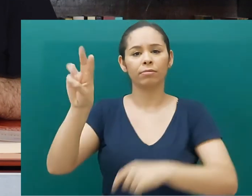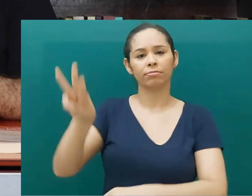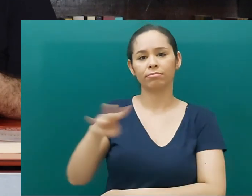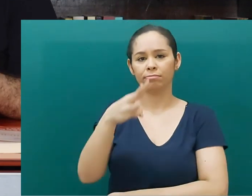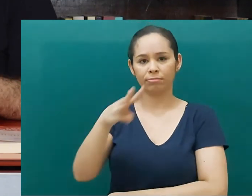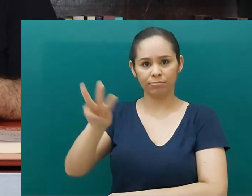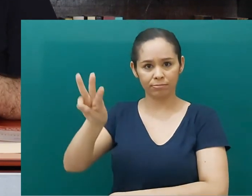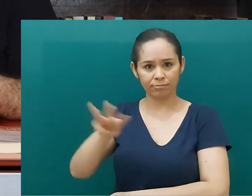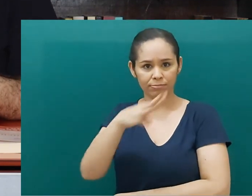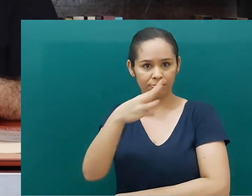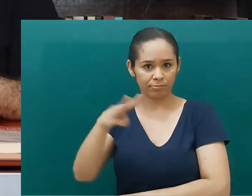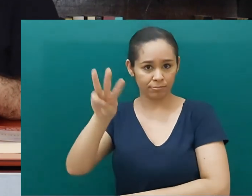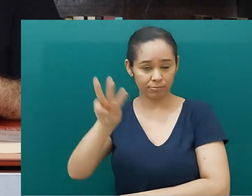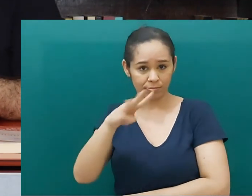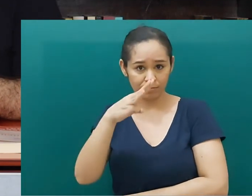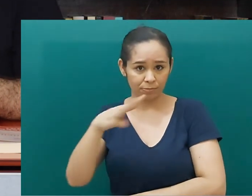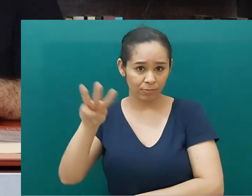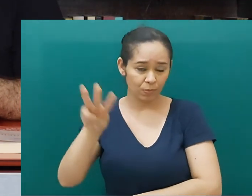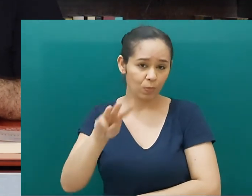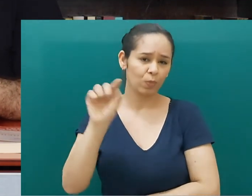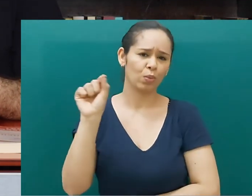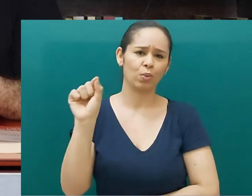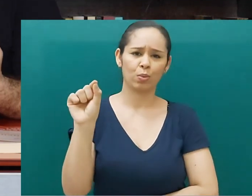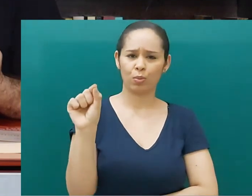Maranhão, especialmente, né,